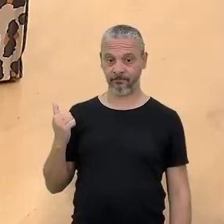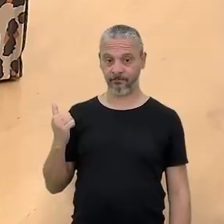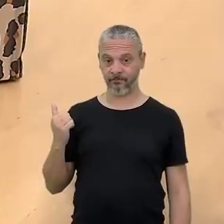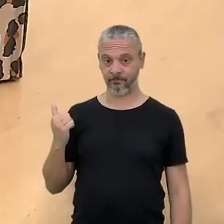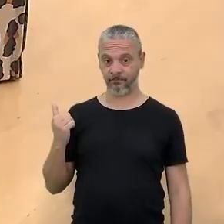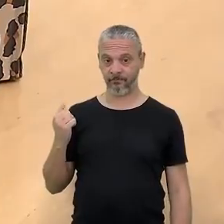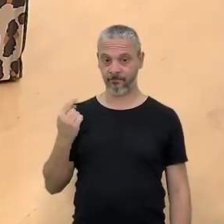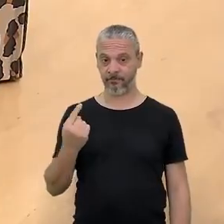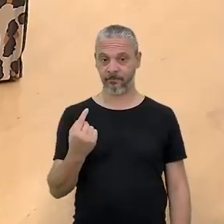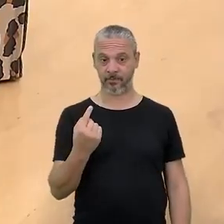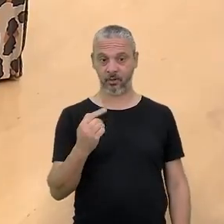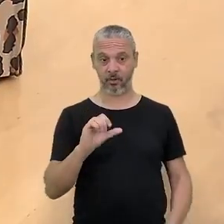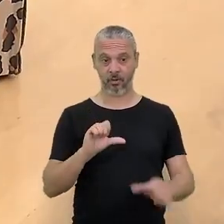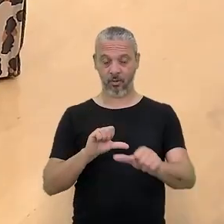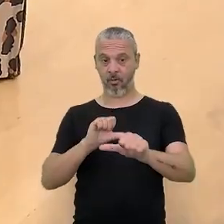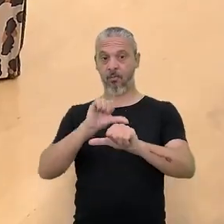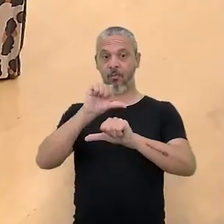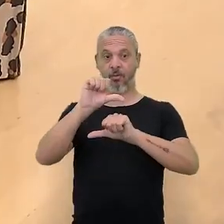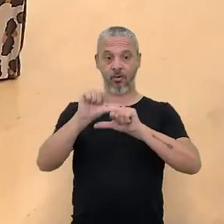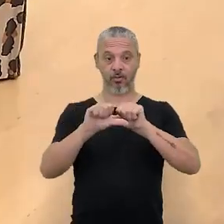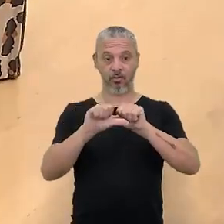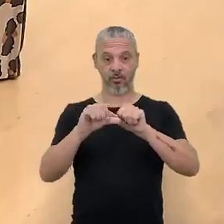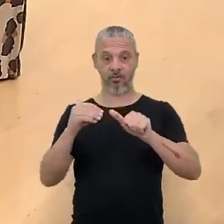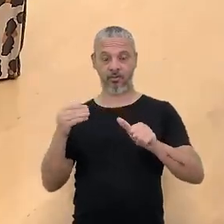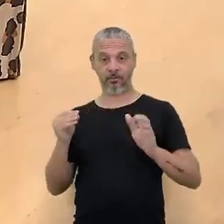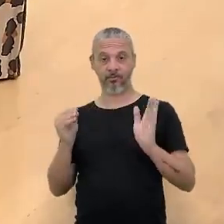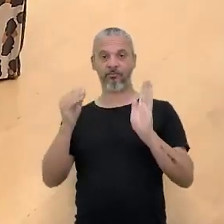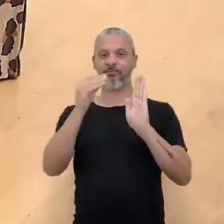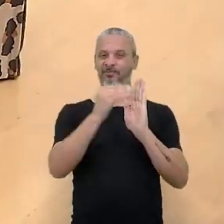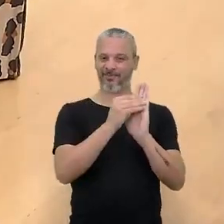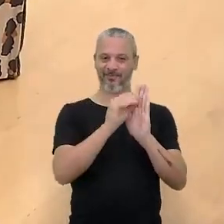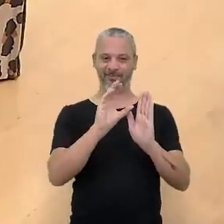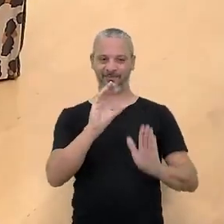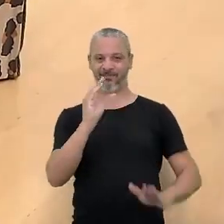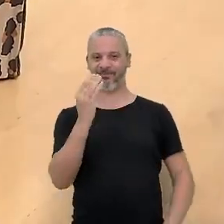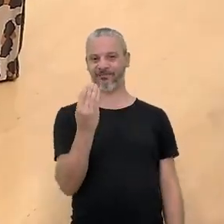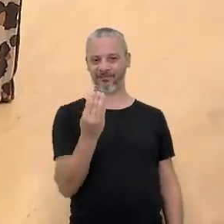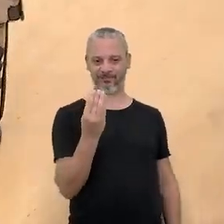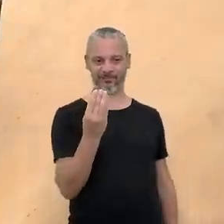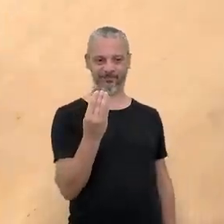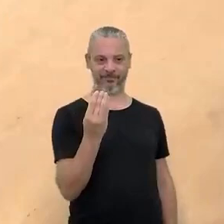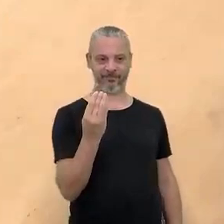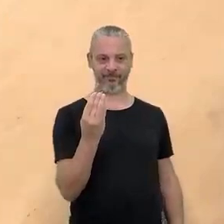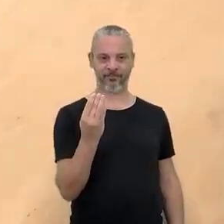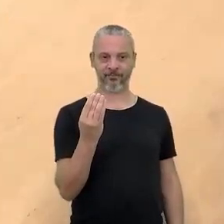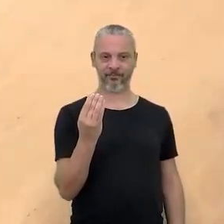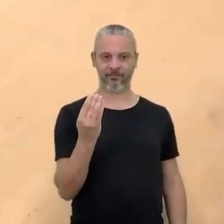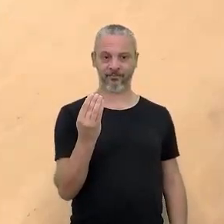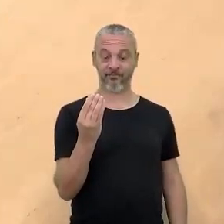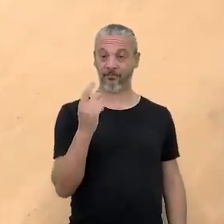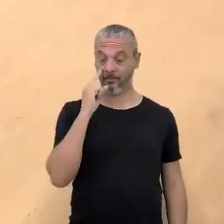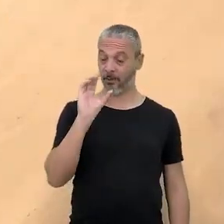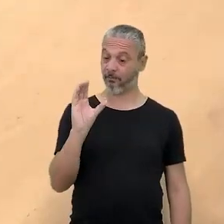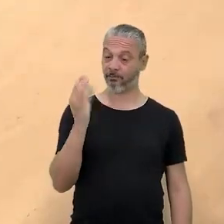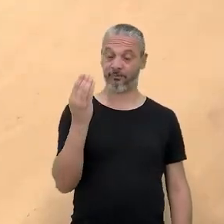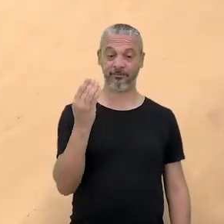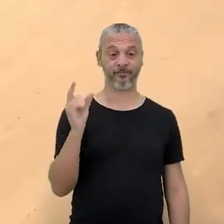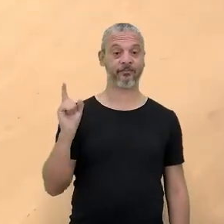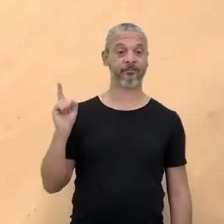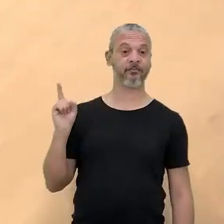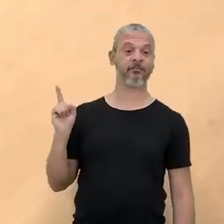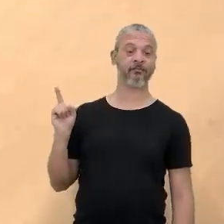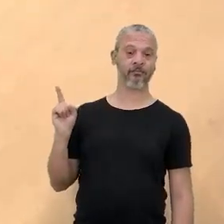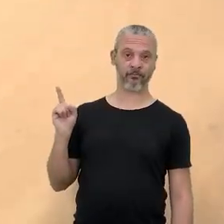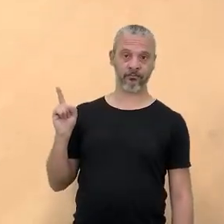é com o servomotor virado para cá. Então eu tenho que tirar e eu tenho que colocar o servomotor virado para